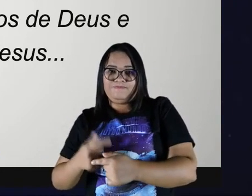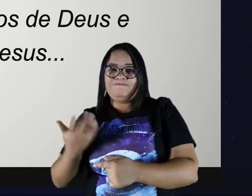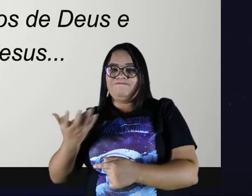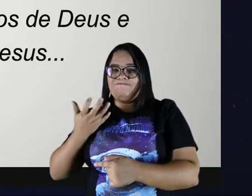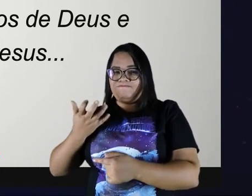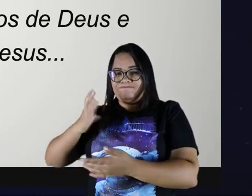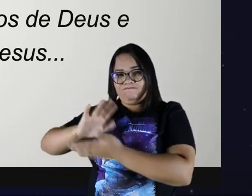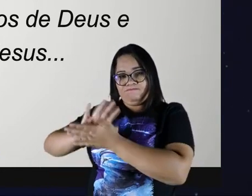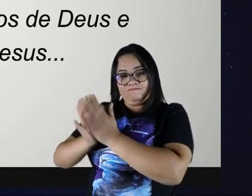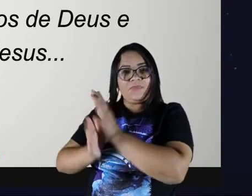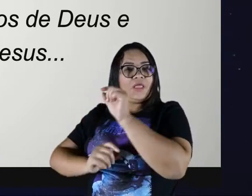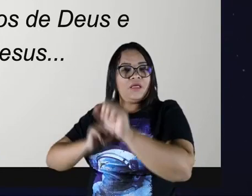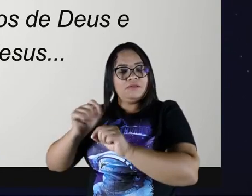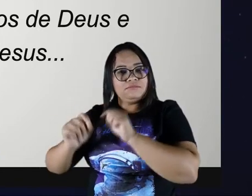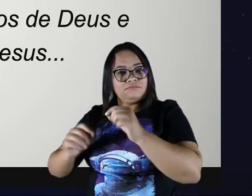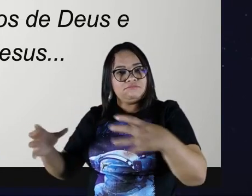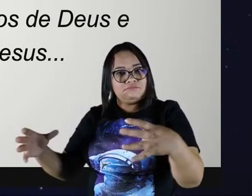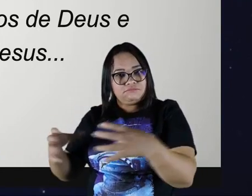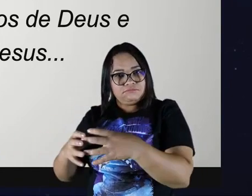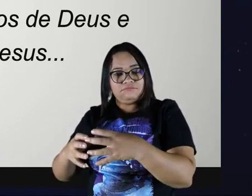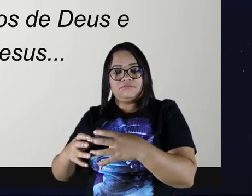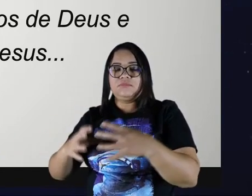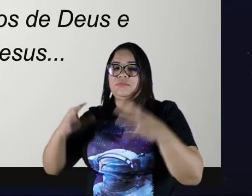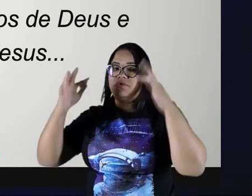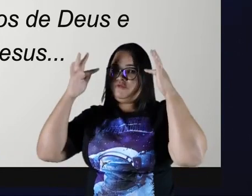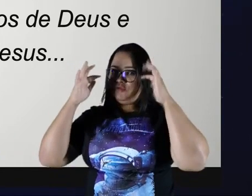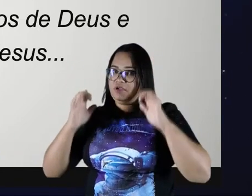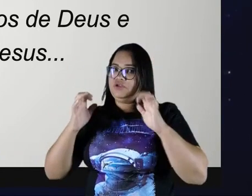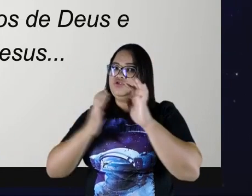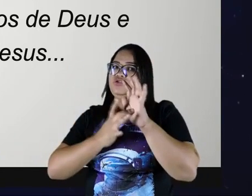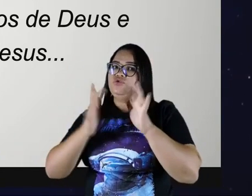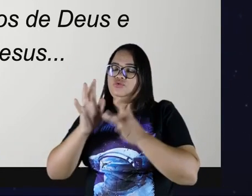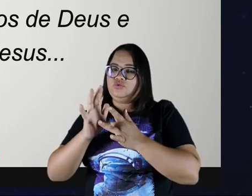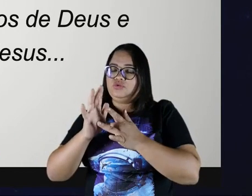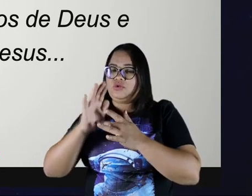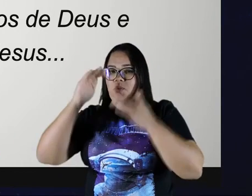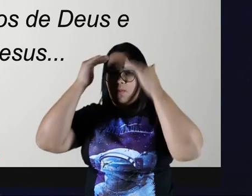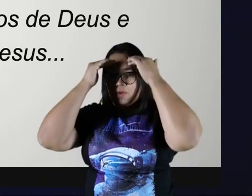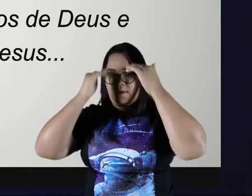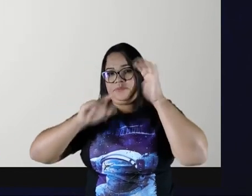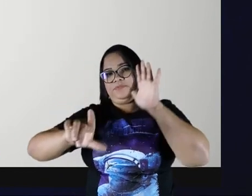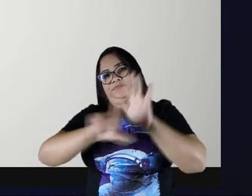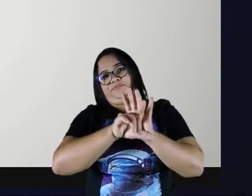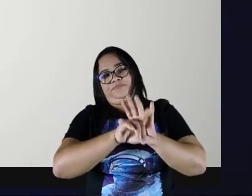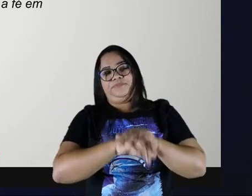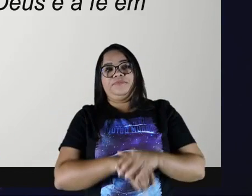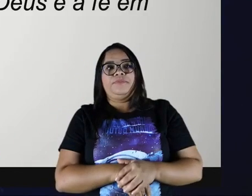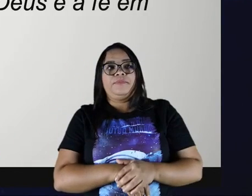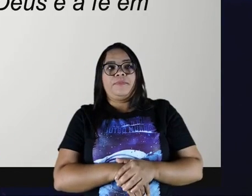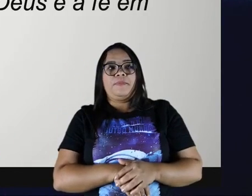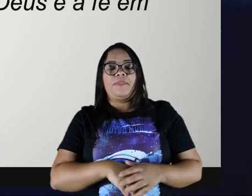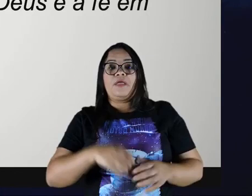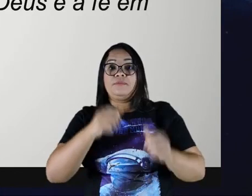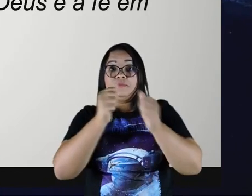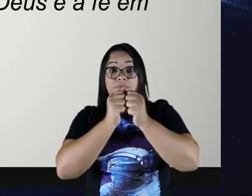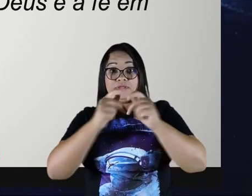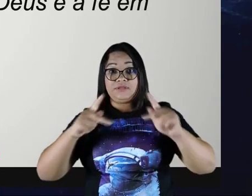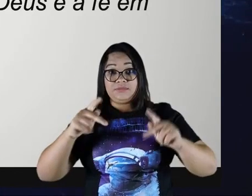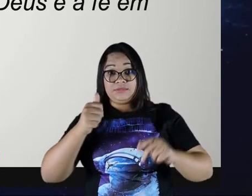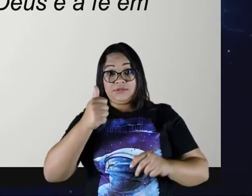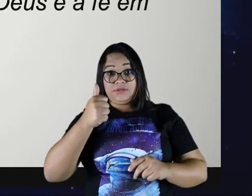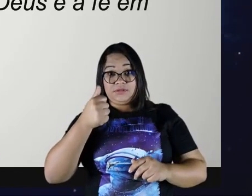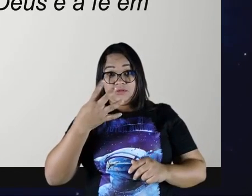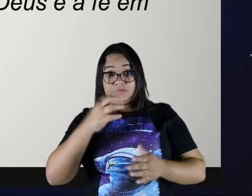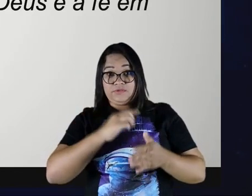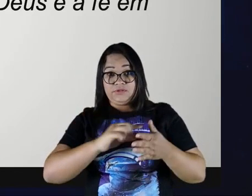que guardam os mandamentos de Deus e têm o testemunho de Jesus. E quando vamos a Apocalipse 14, 12, diz a característica dos